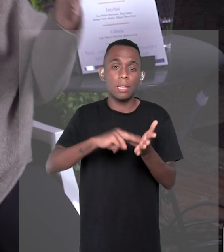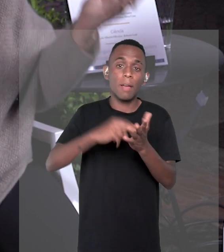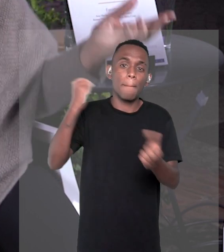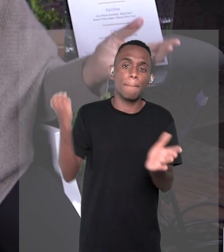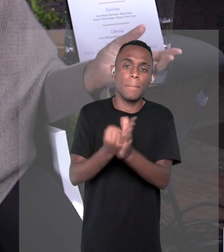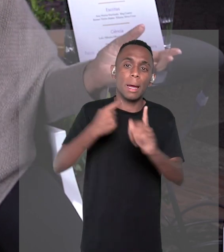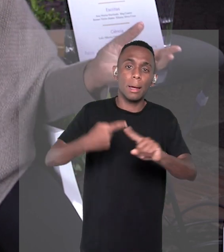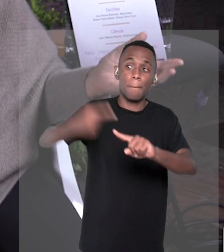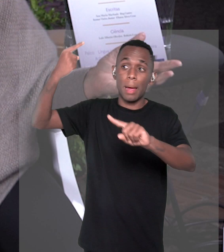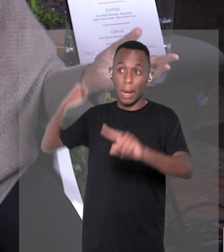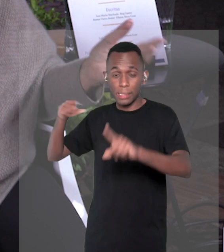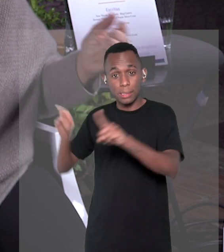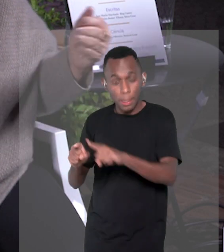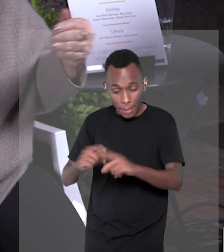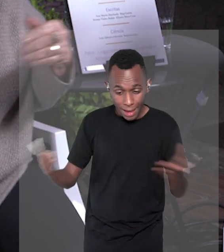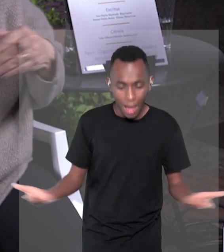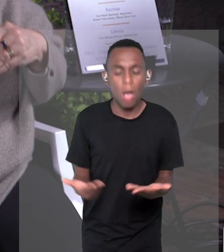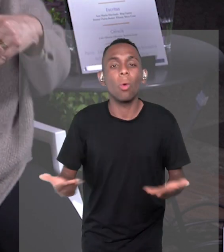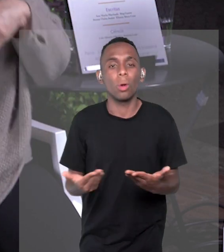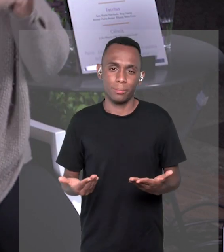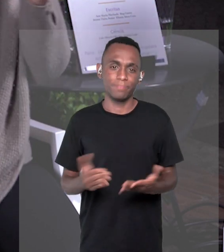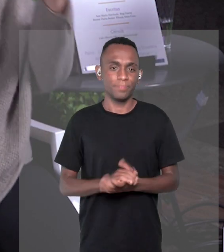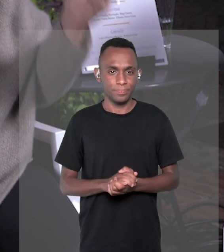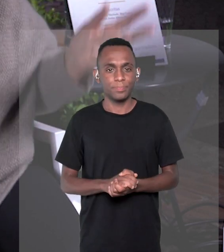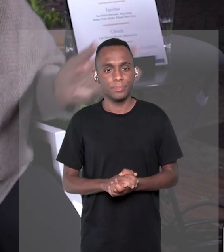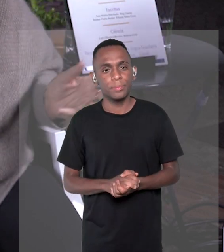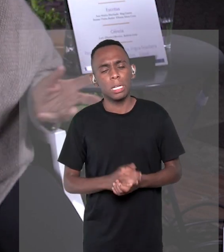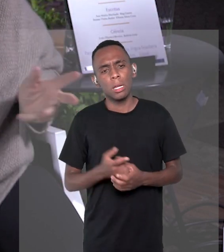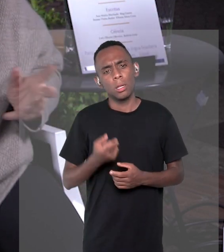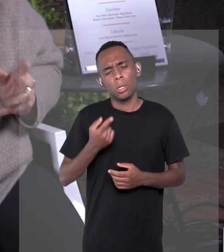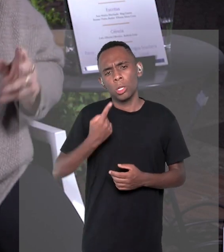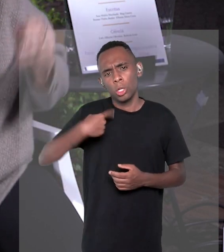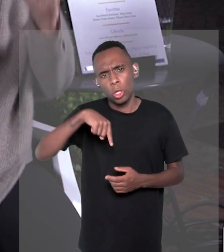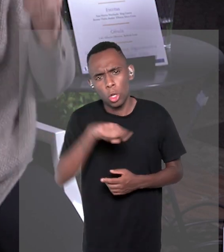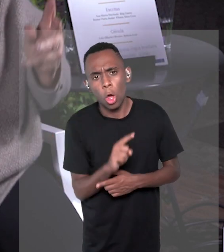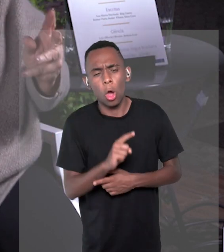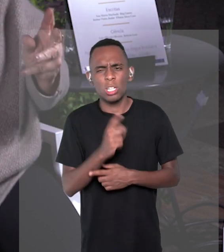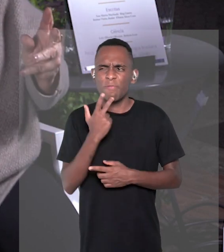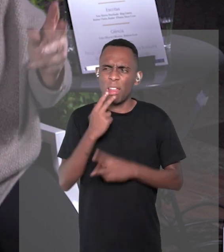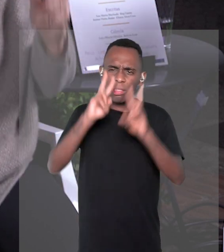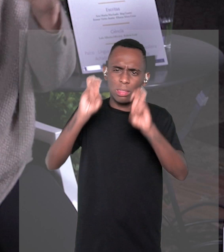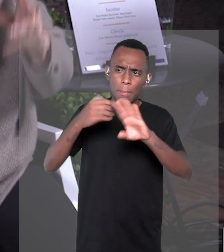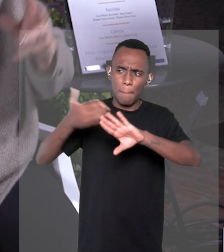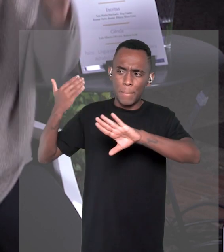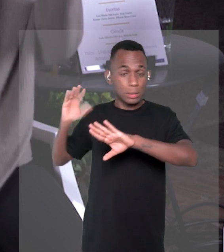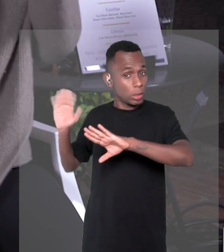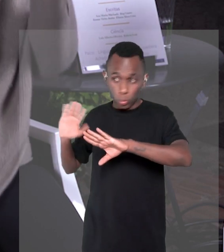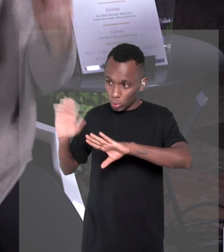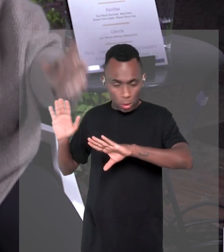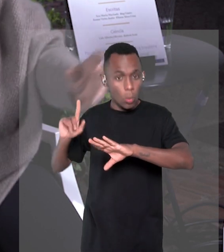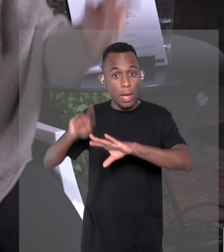prestígio grande, por várias razões, mas, entre elas, porque ela é